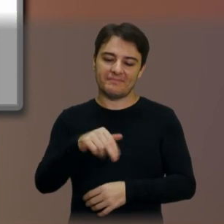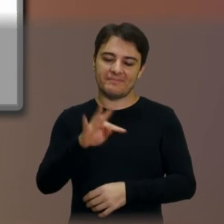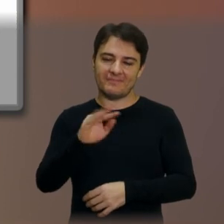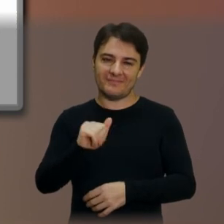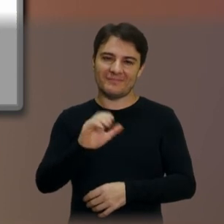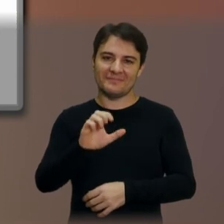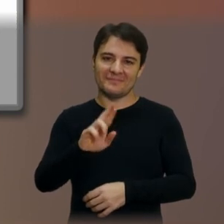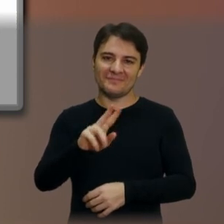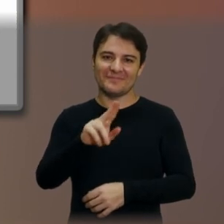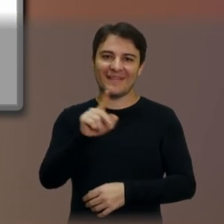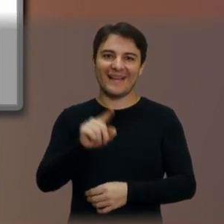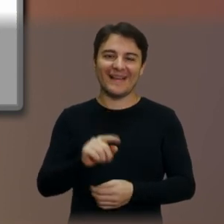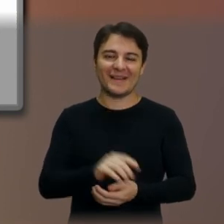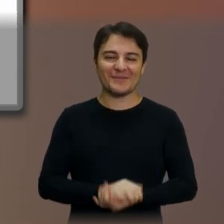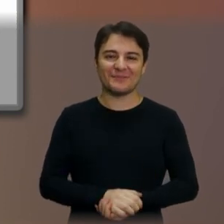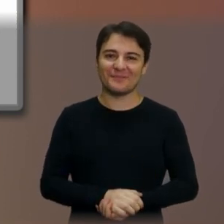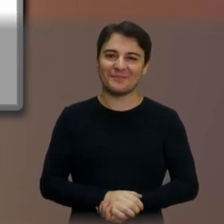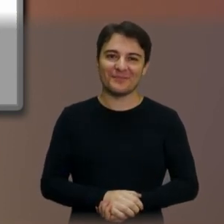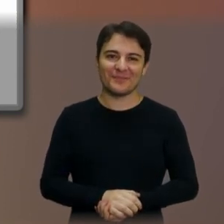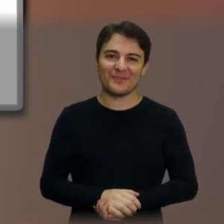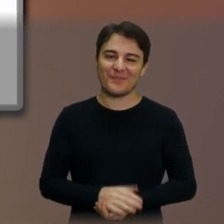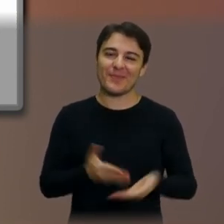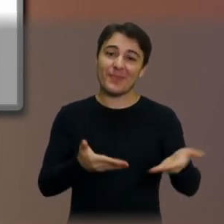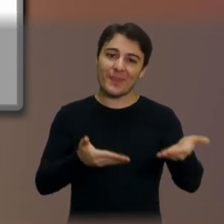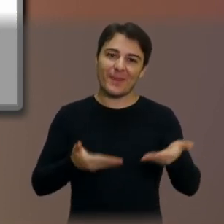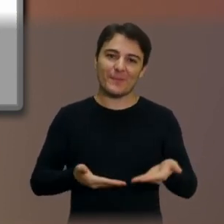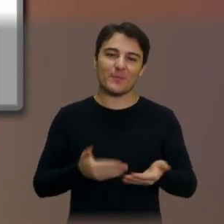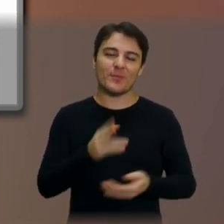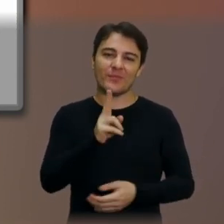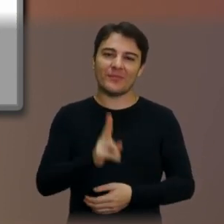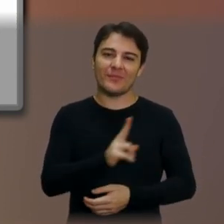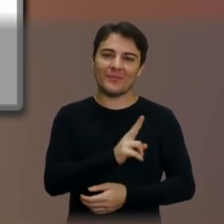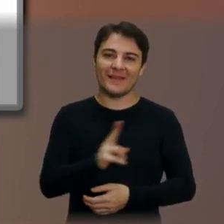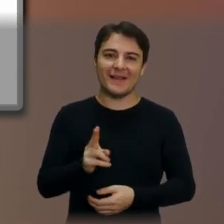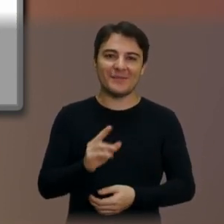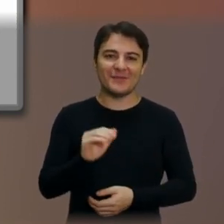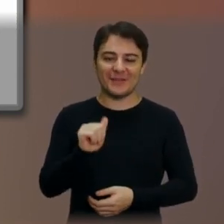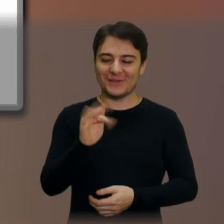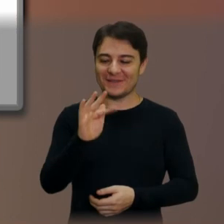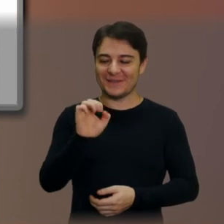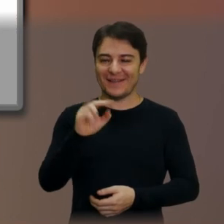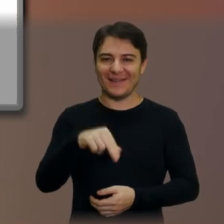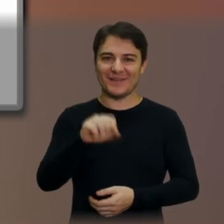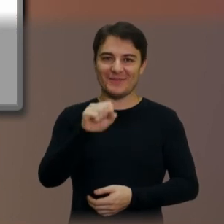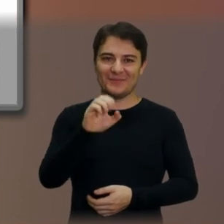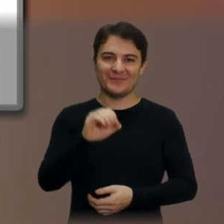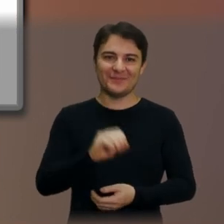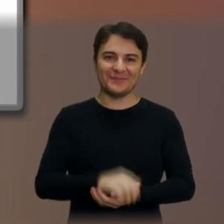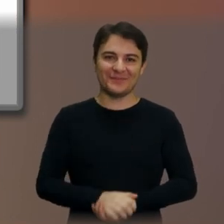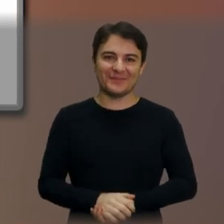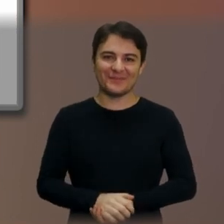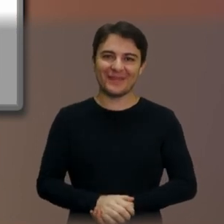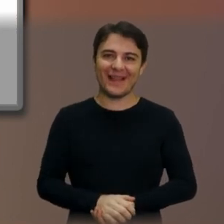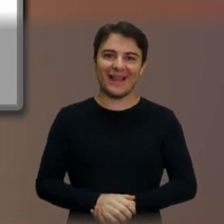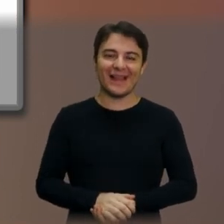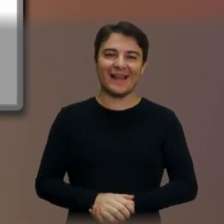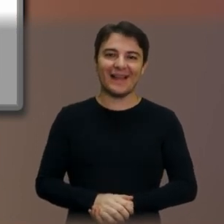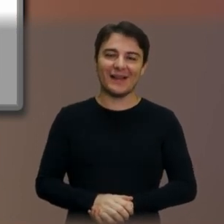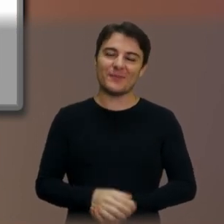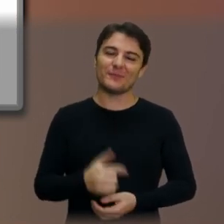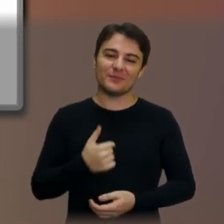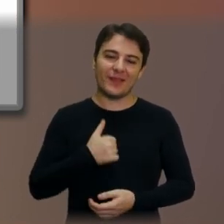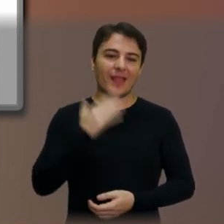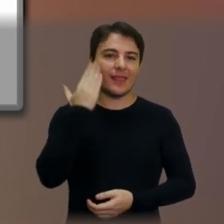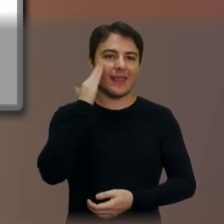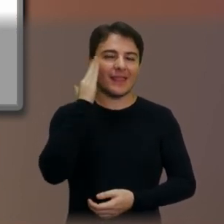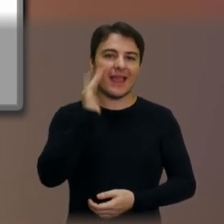congregação do Santíssimo Redentor convida para missa de sétimo dia o Padre Afonso Kid sair compreende que meu amor